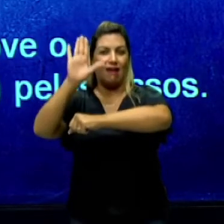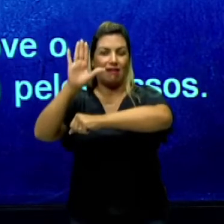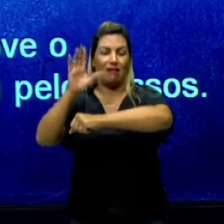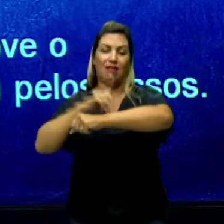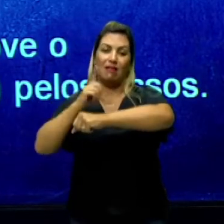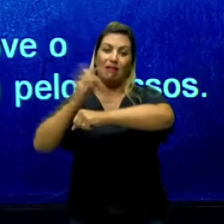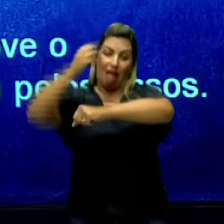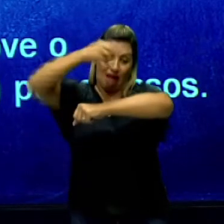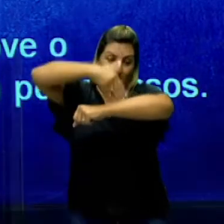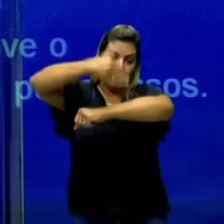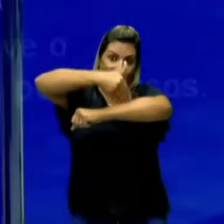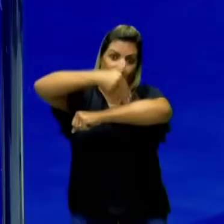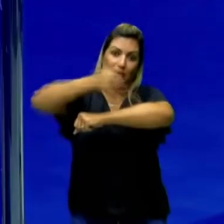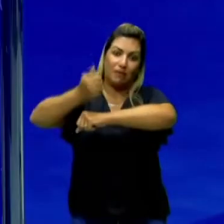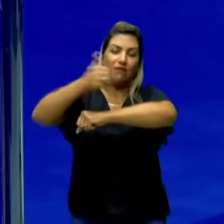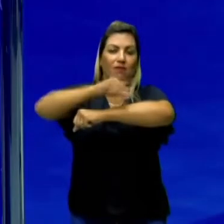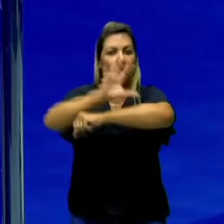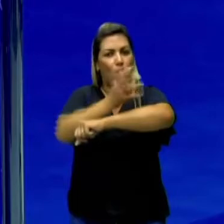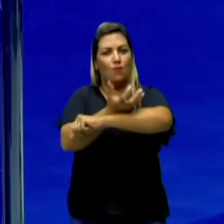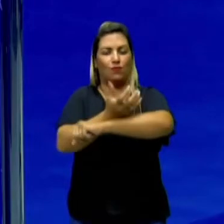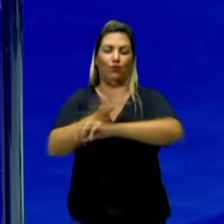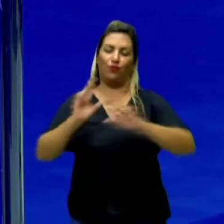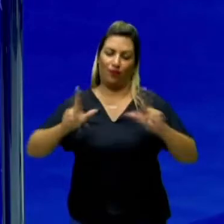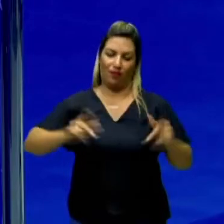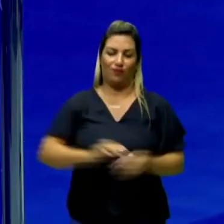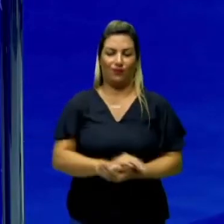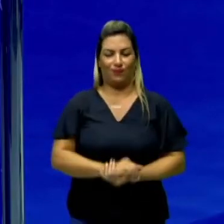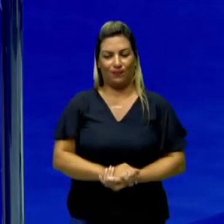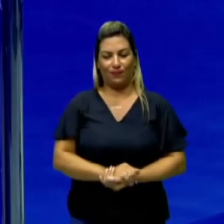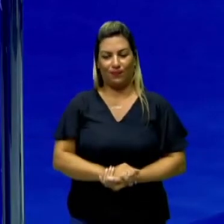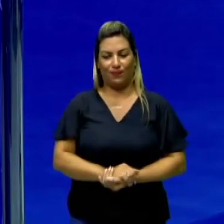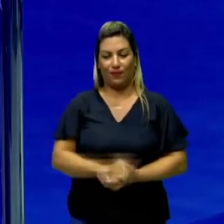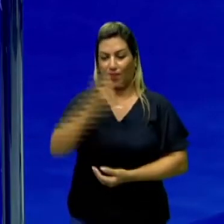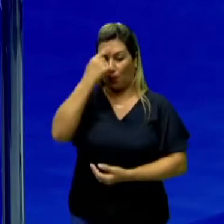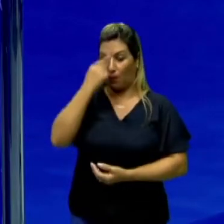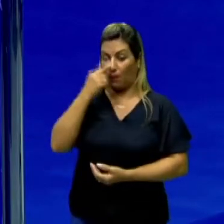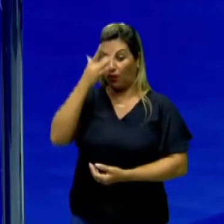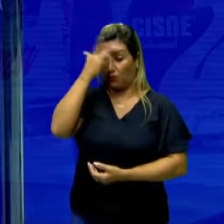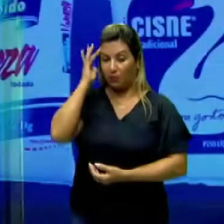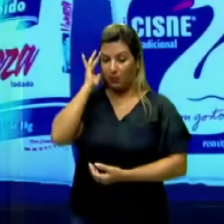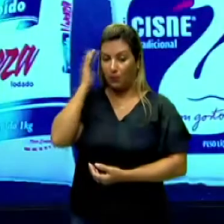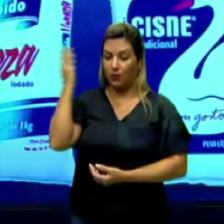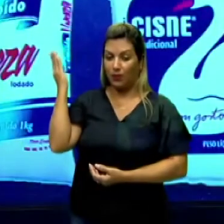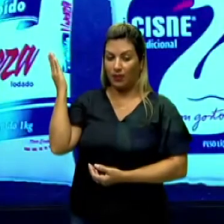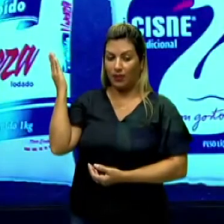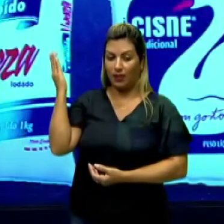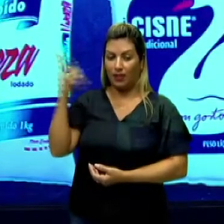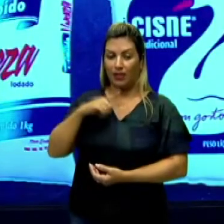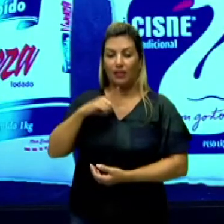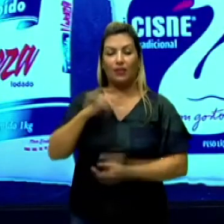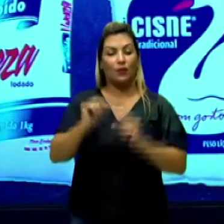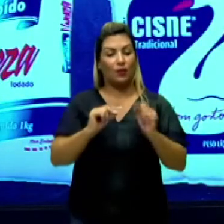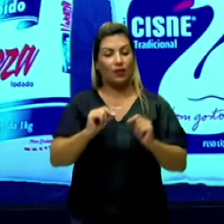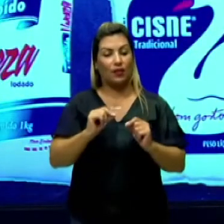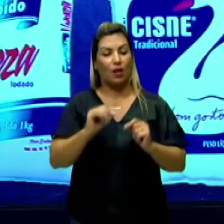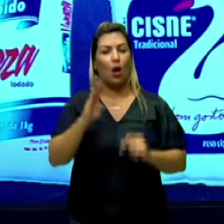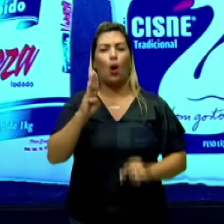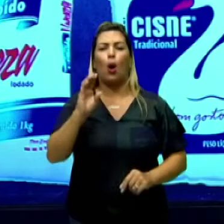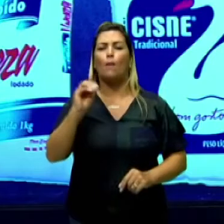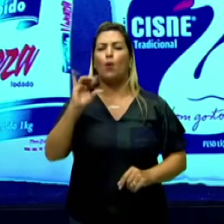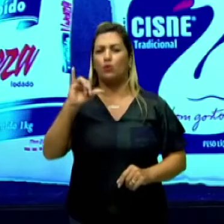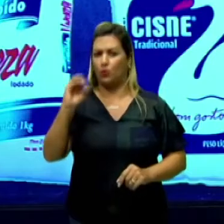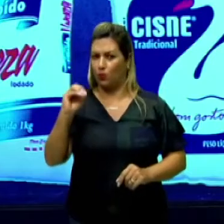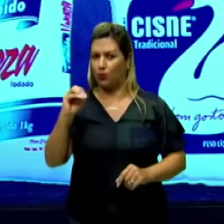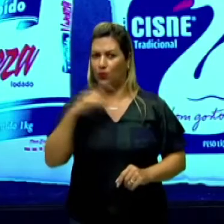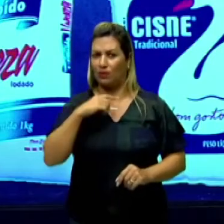se mostrar mais concentrado no sangue. Aí tem uma imagem de uma pessoa que tem uma condição chamada de bócio, é